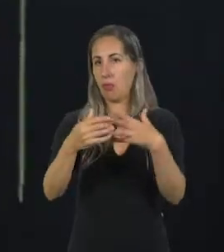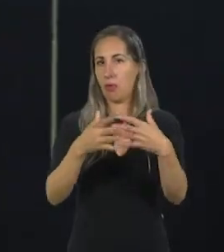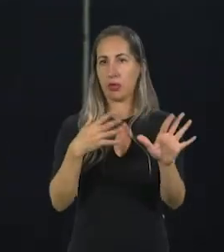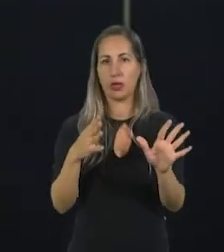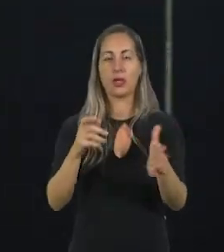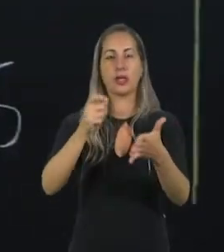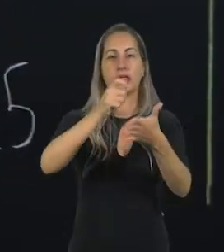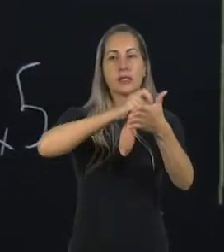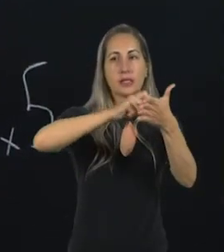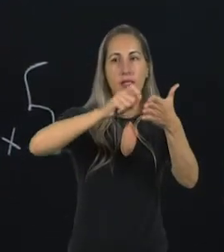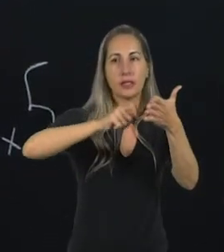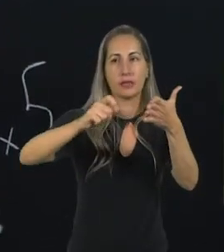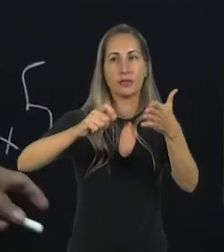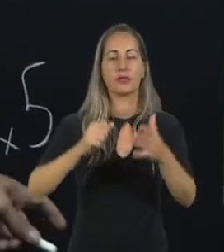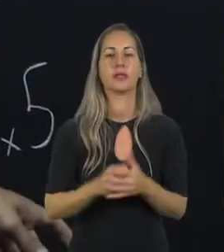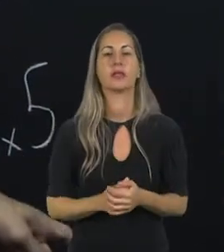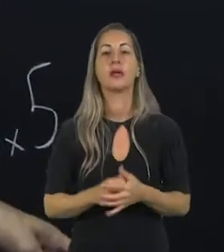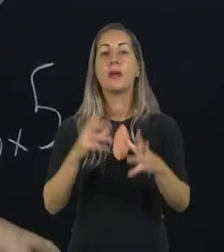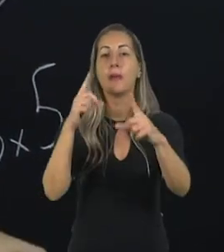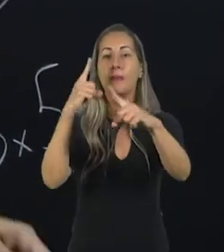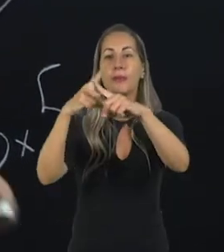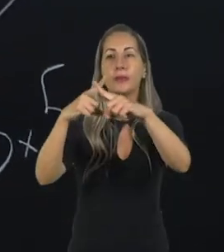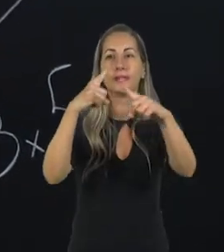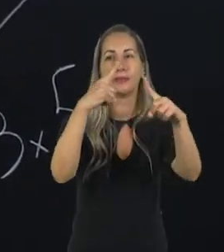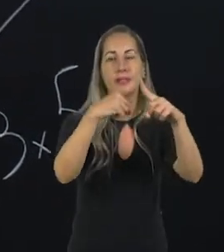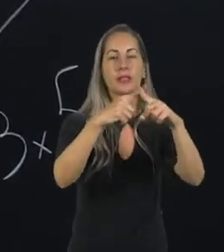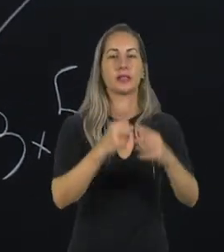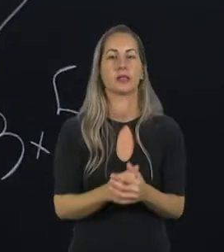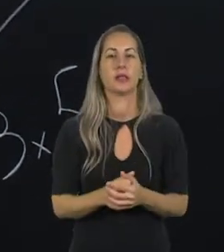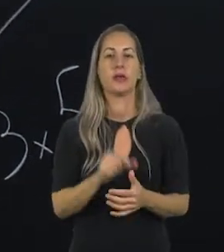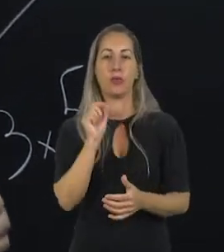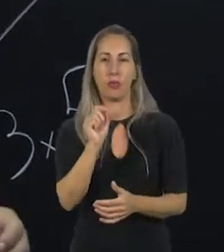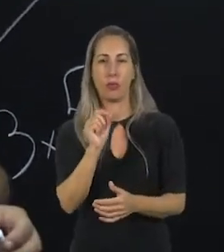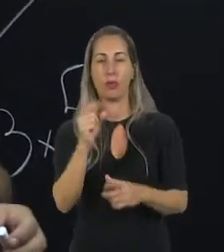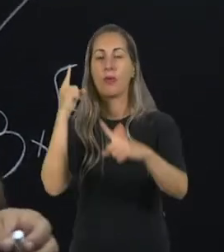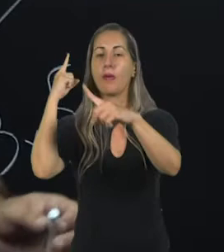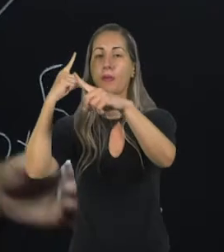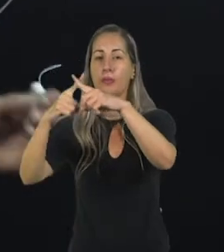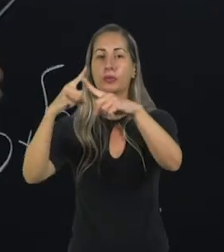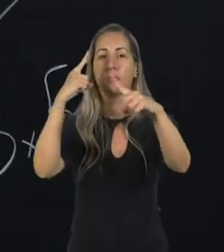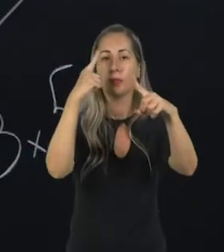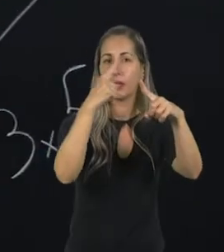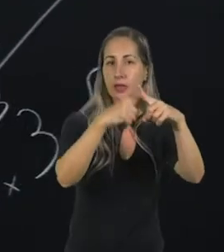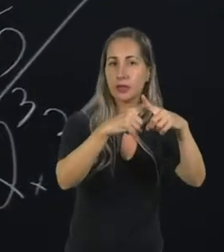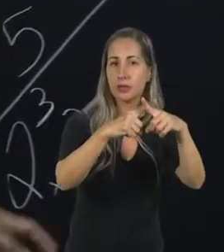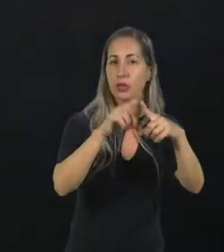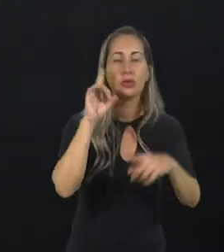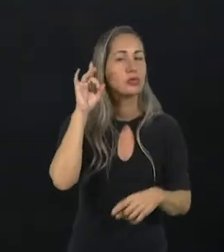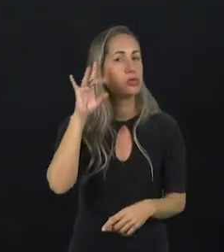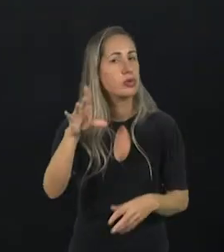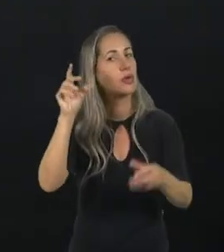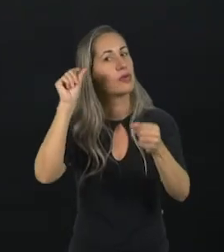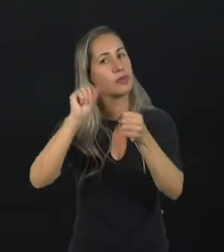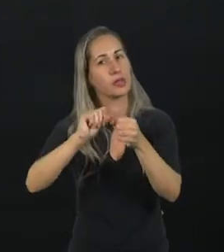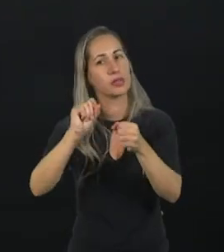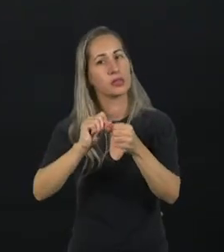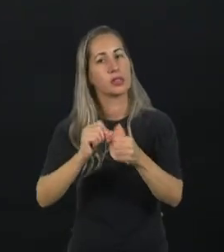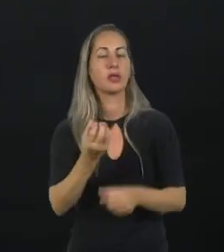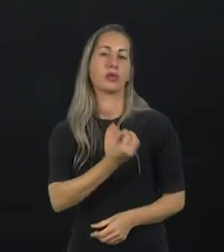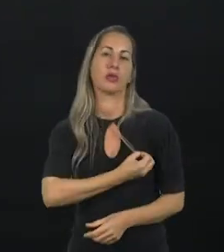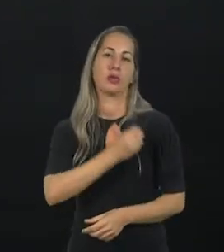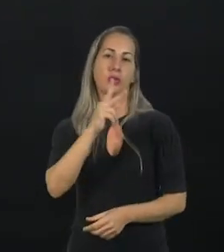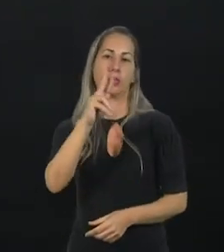e escrevê-lo em forma de multiplicação, onde essa multiplicação ela só é formada com